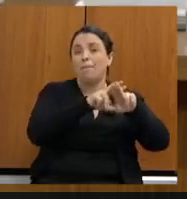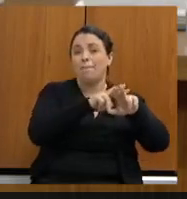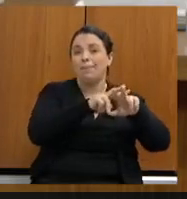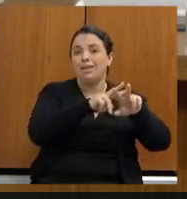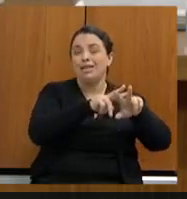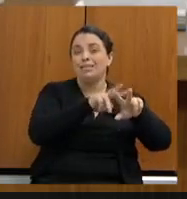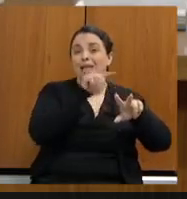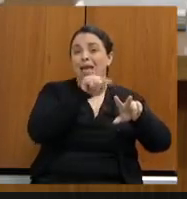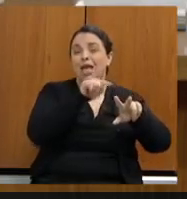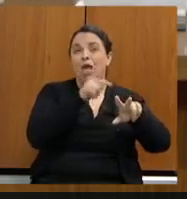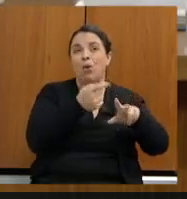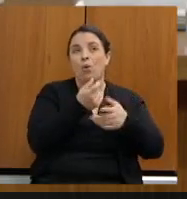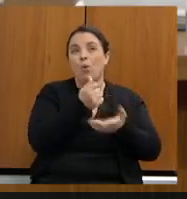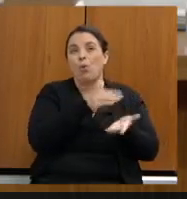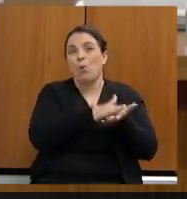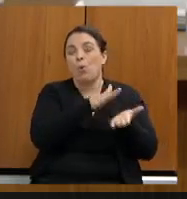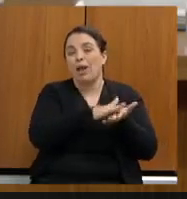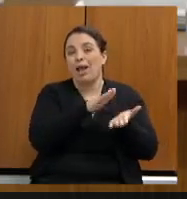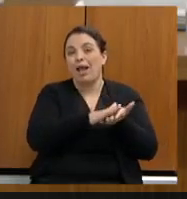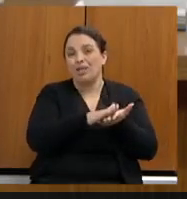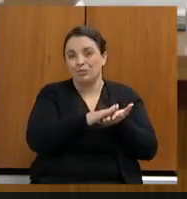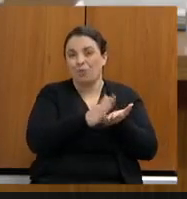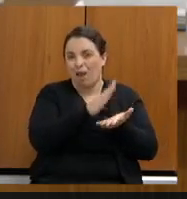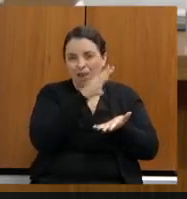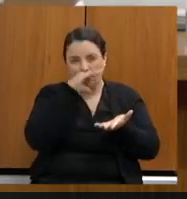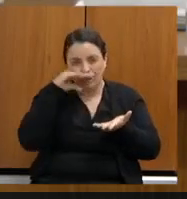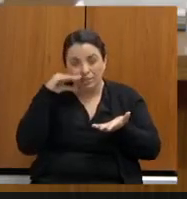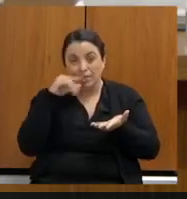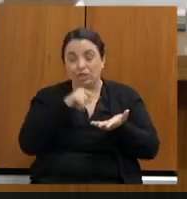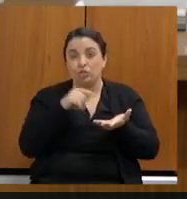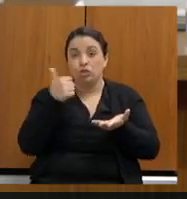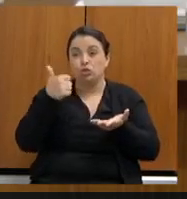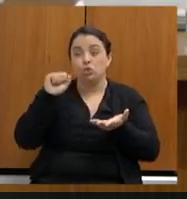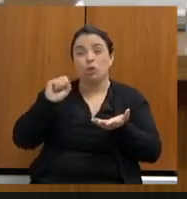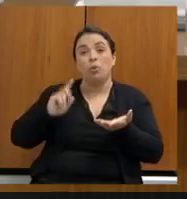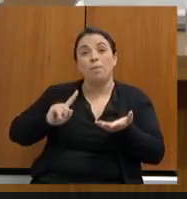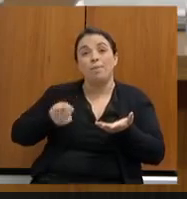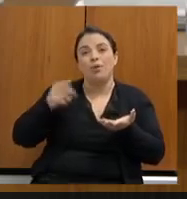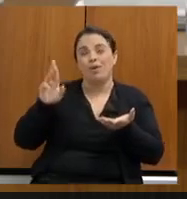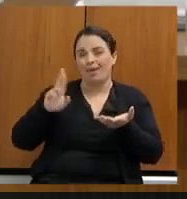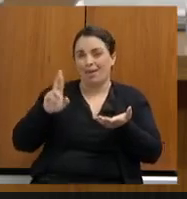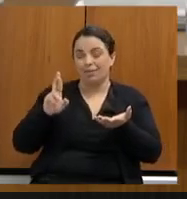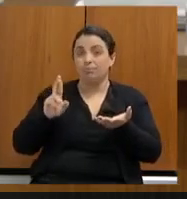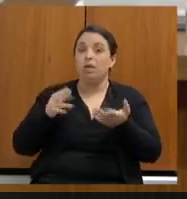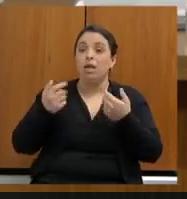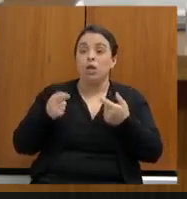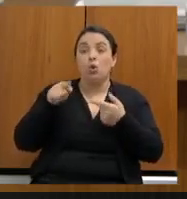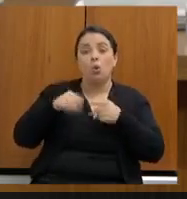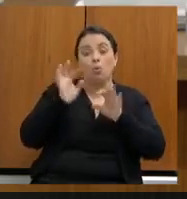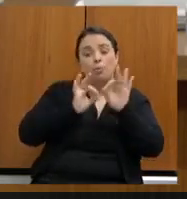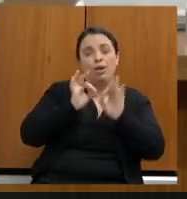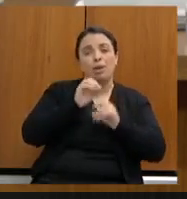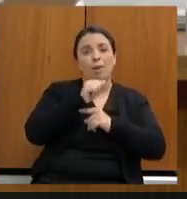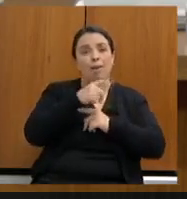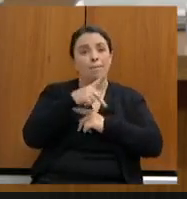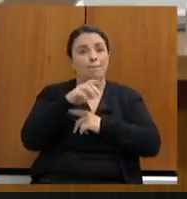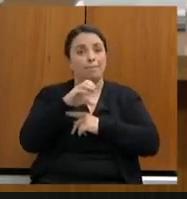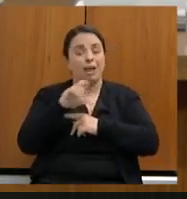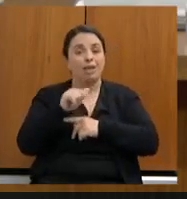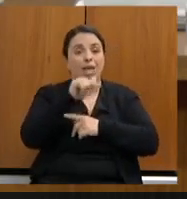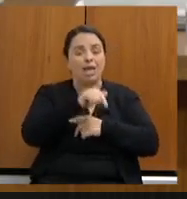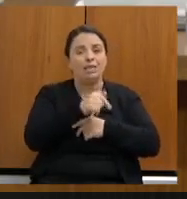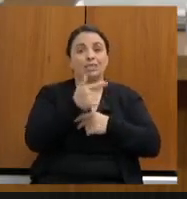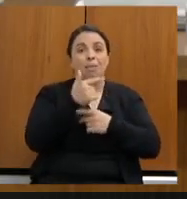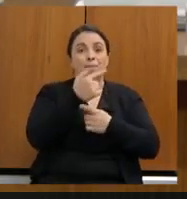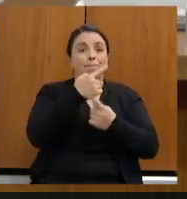dezoito mil reais com adolescente infrator com apac esse custo cai menos a metade Então a gente tem essa